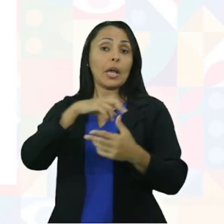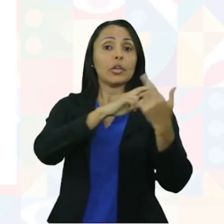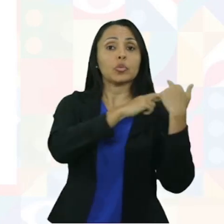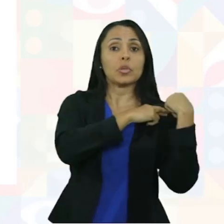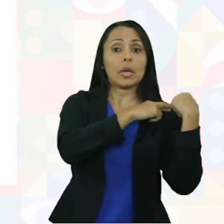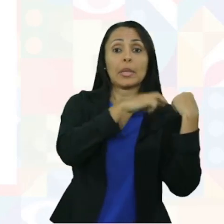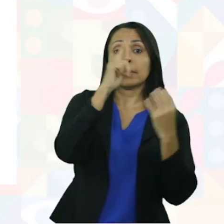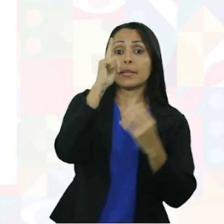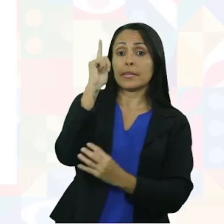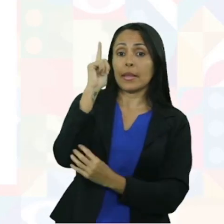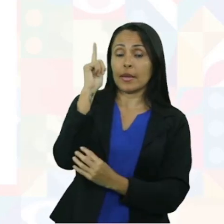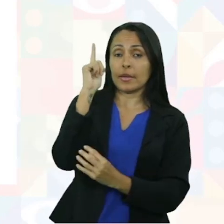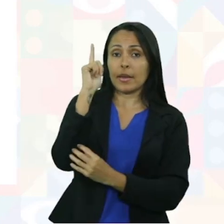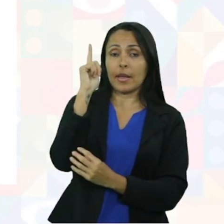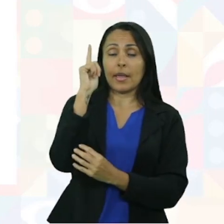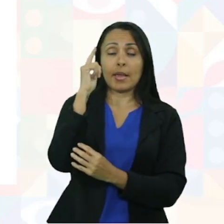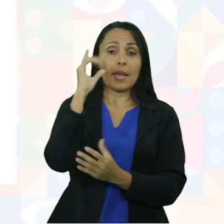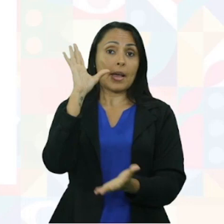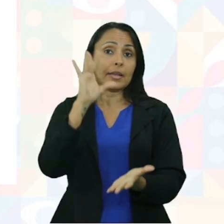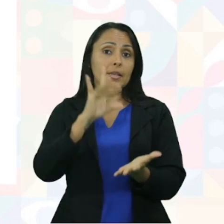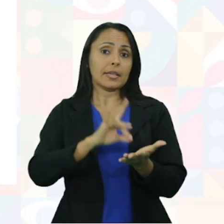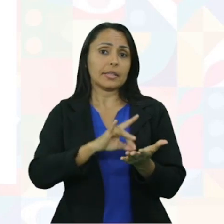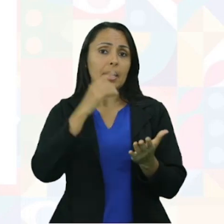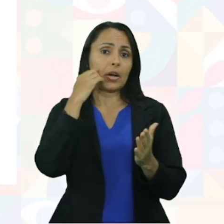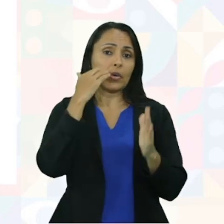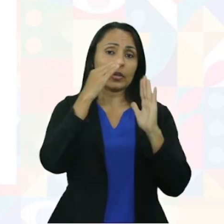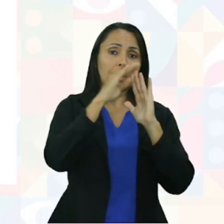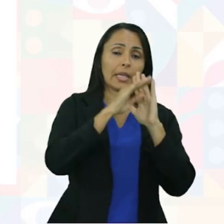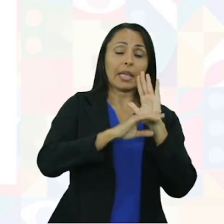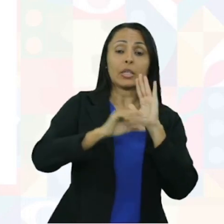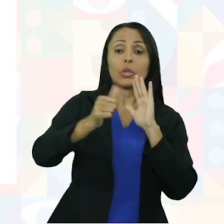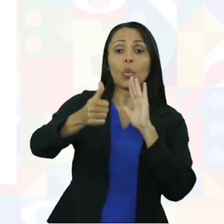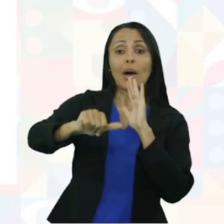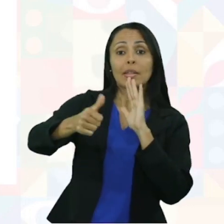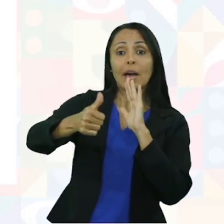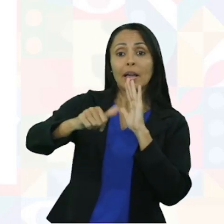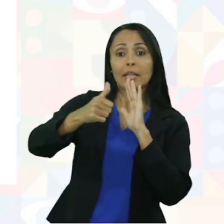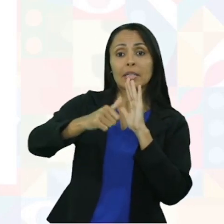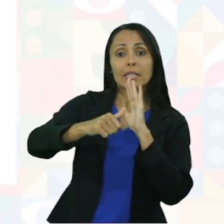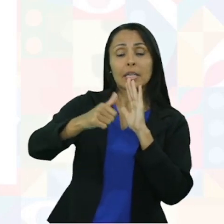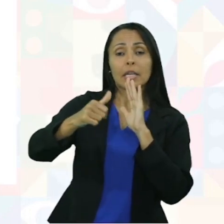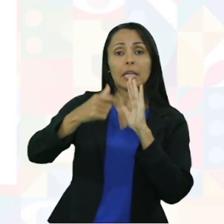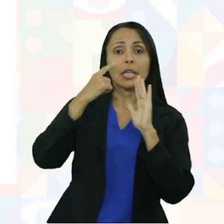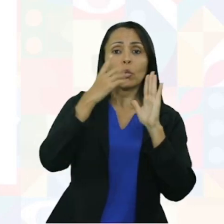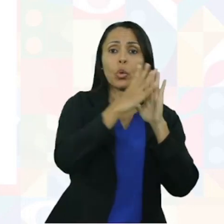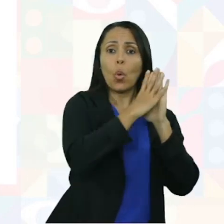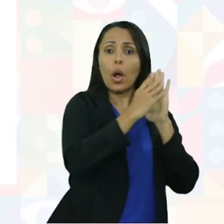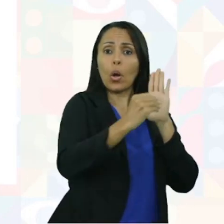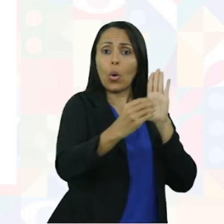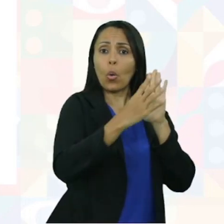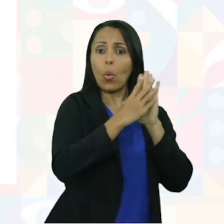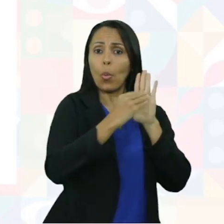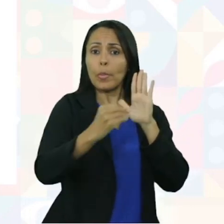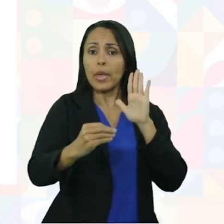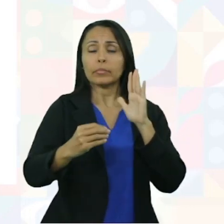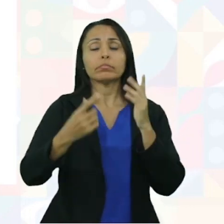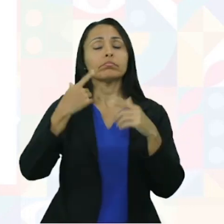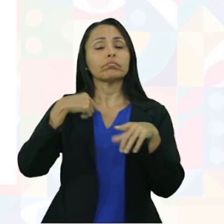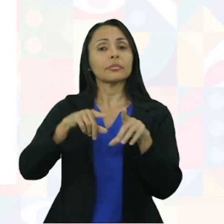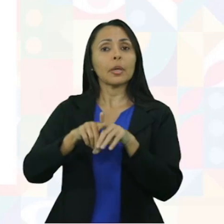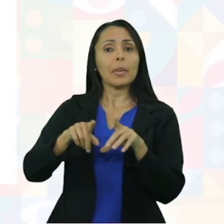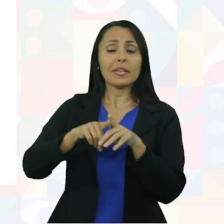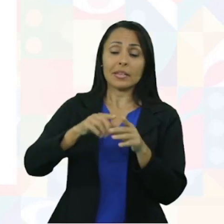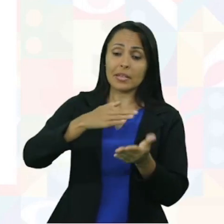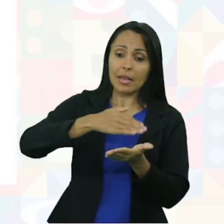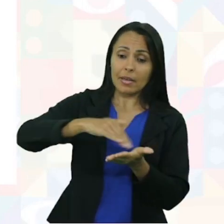Regional realizar os procedimentos de análise e envio de uma cópia às unidades de prestação de contas da Secretaria,